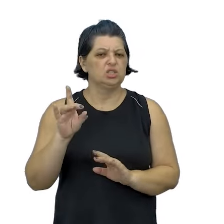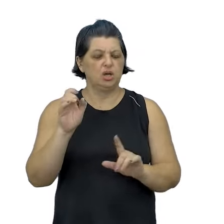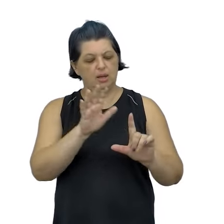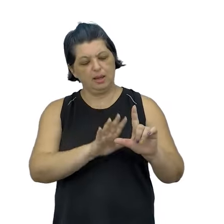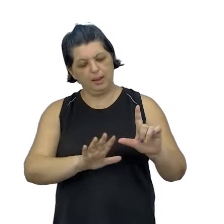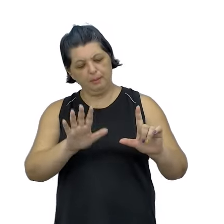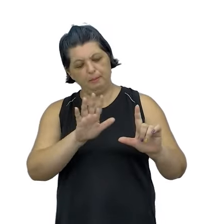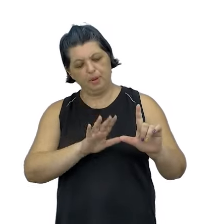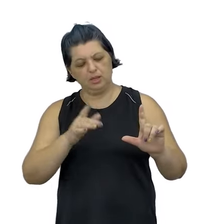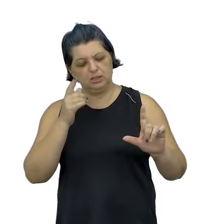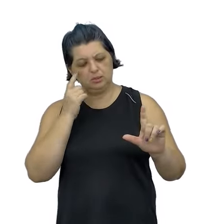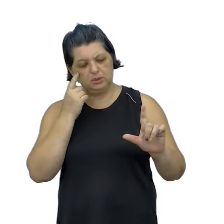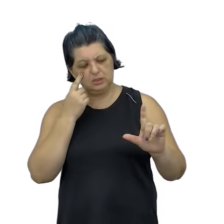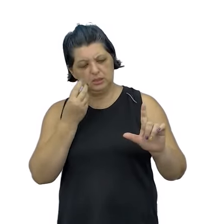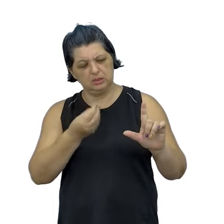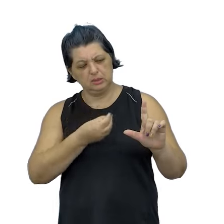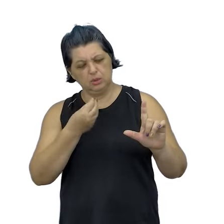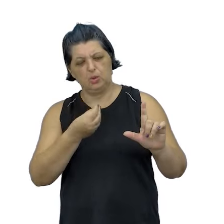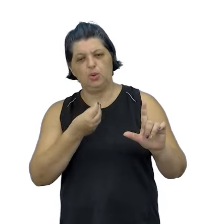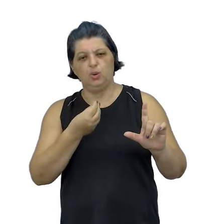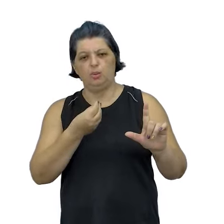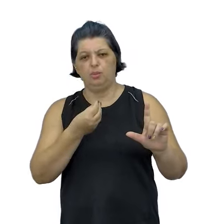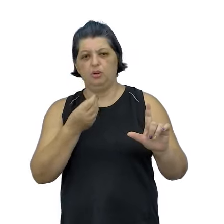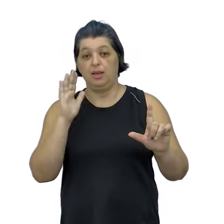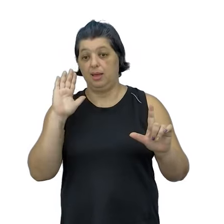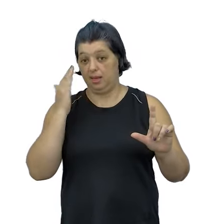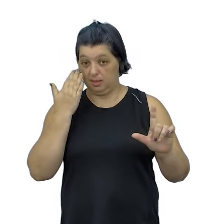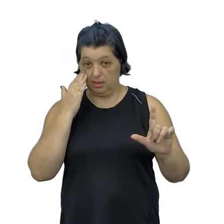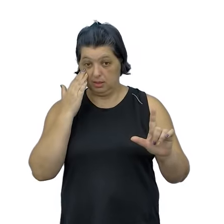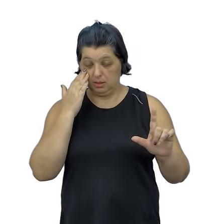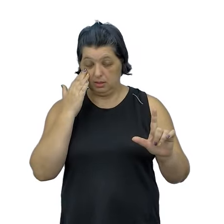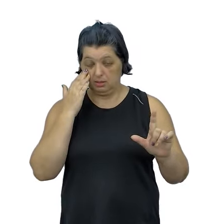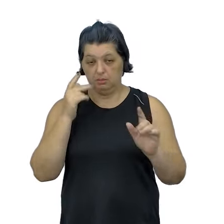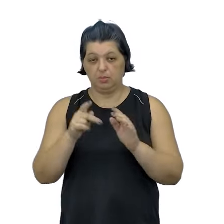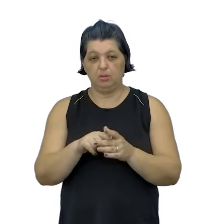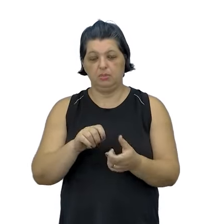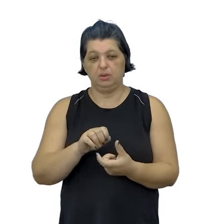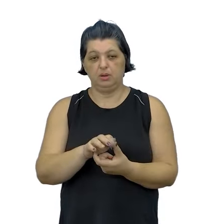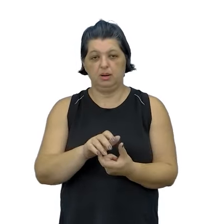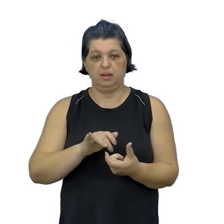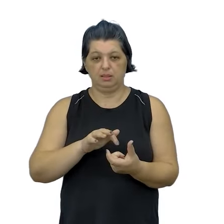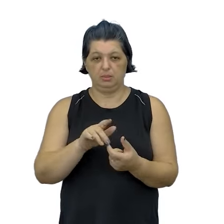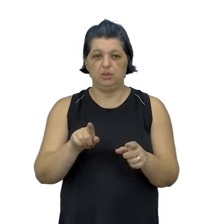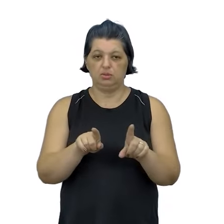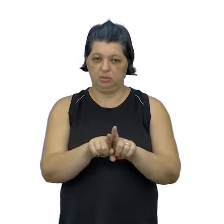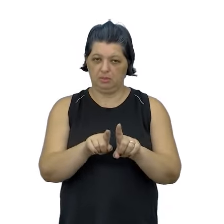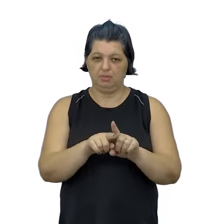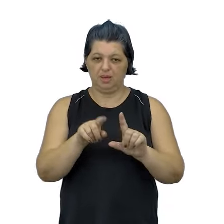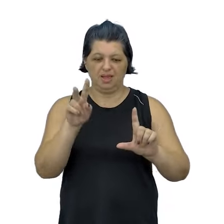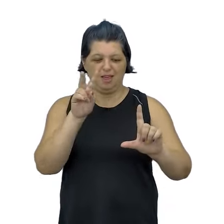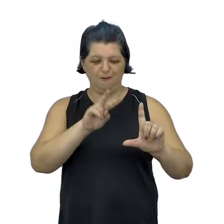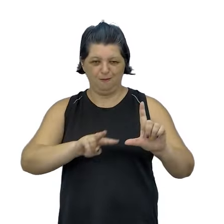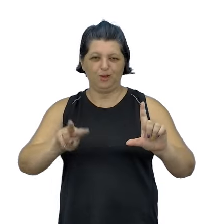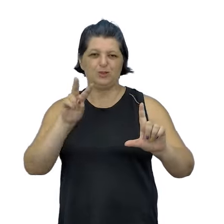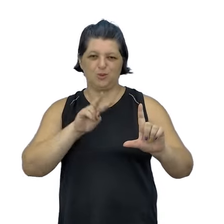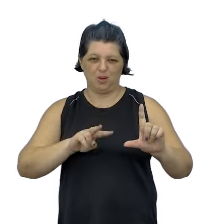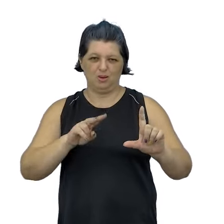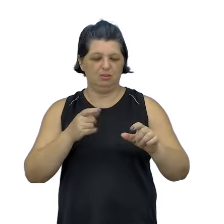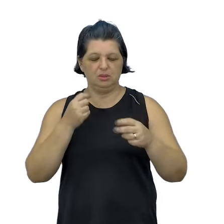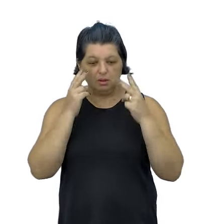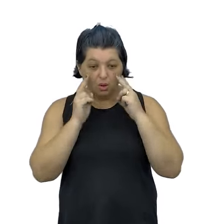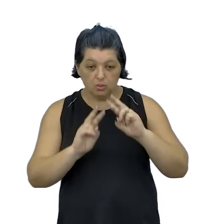ter que envolver esse aluno para ele compreender que o letramento também é visual, ou seja, não é só aquilo que